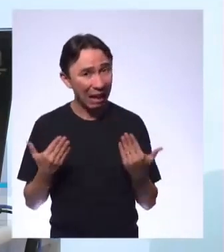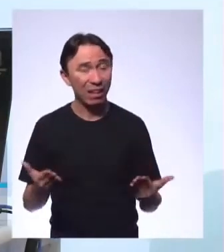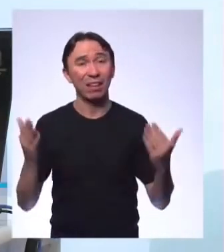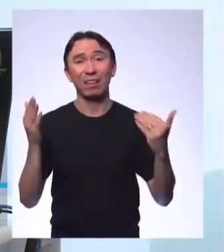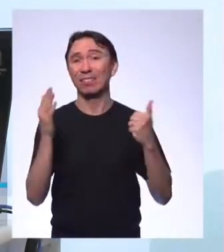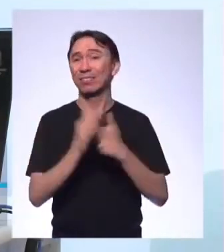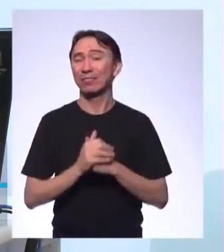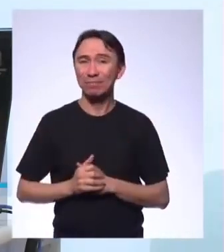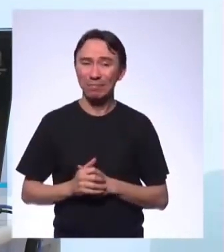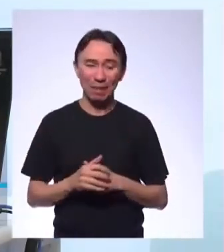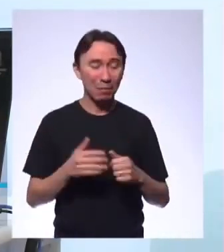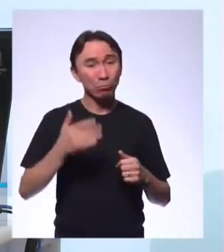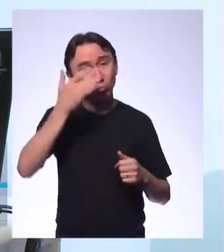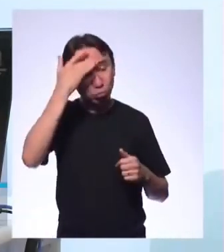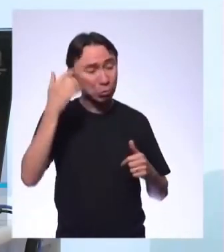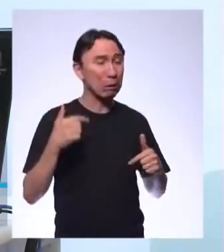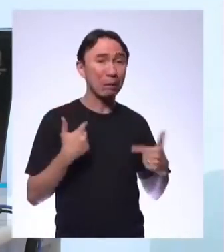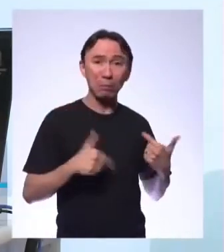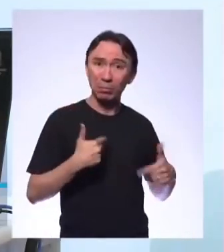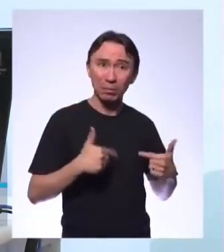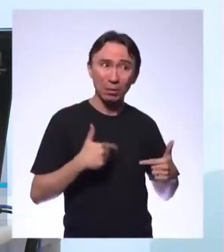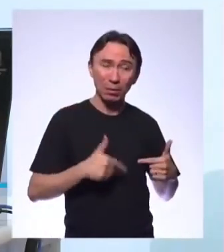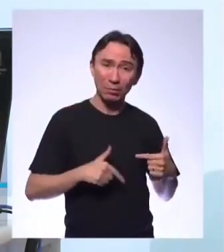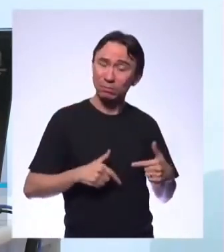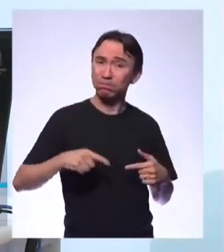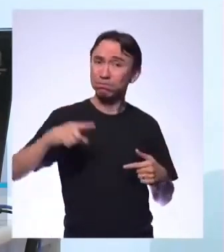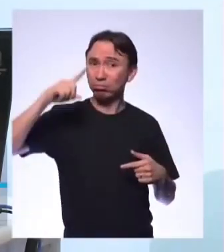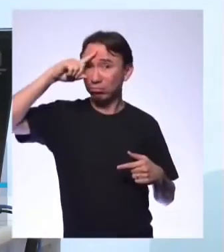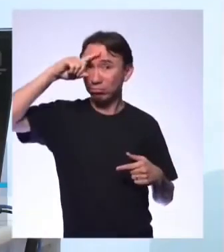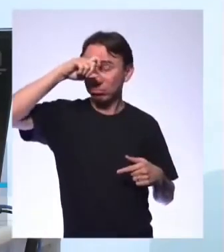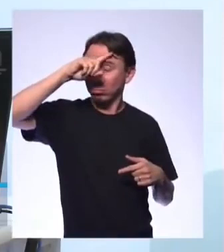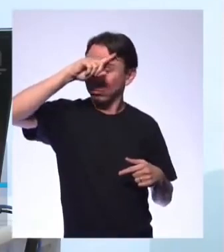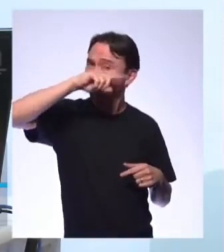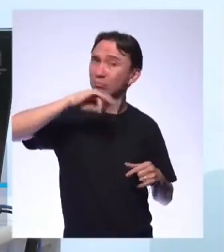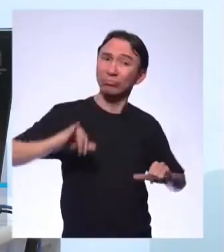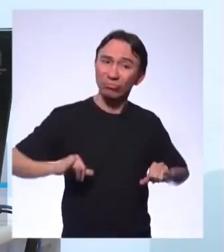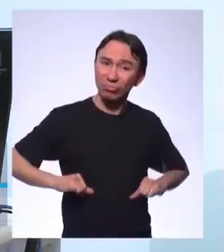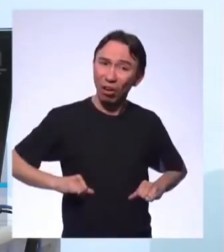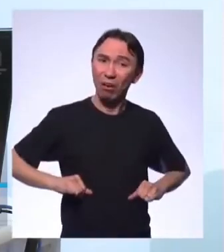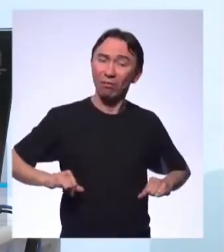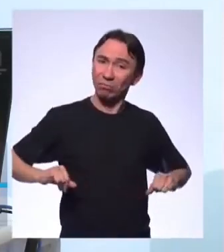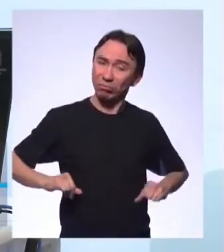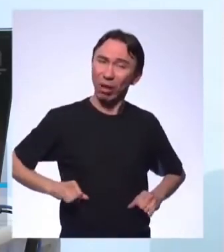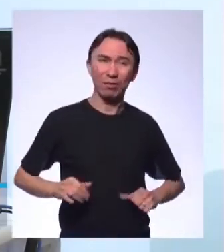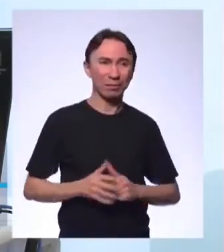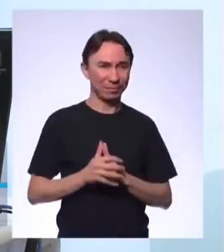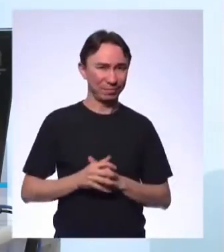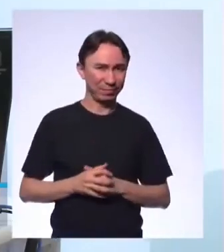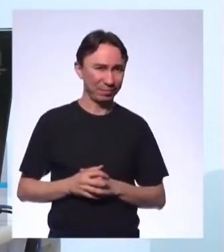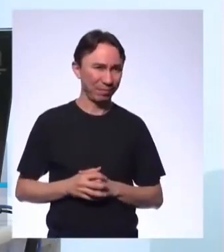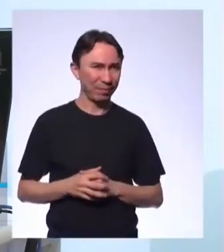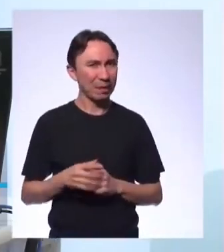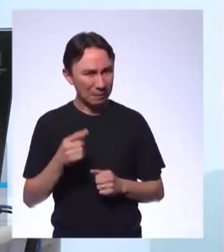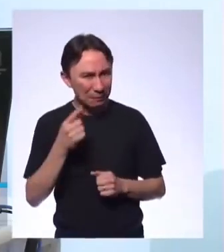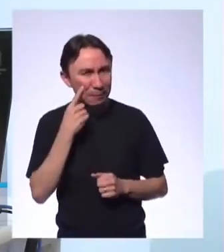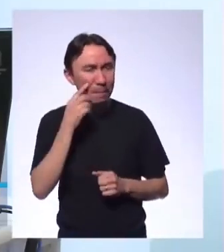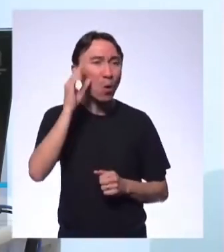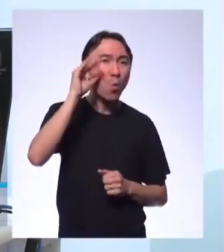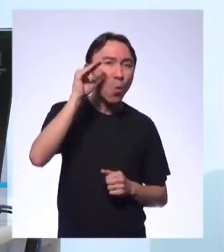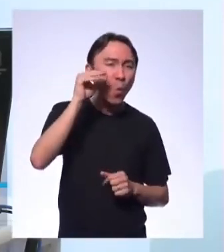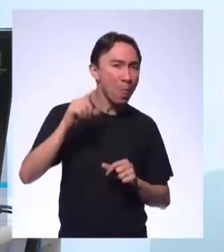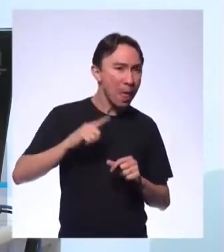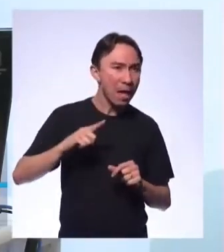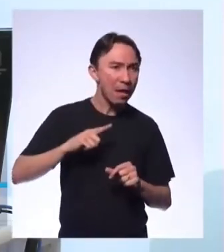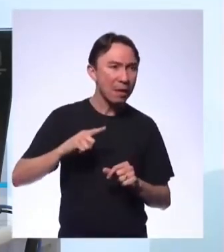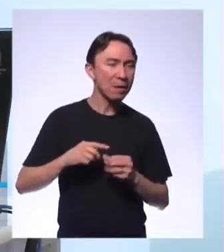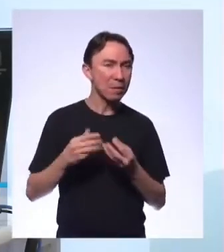relações de trabalho. Antes da gente continuar aí a nossa aula, caso vocês tenham curiosidade, eu imagino que vocês